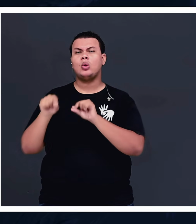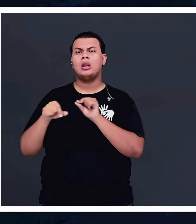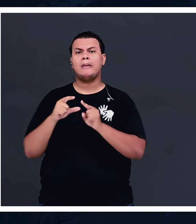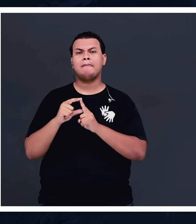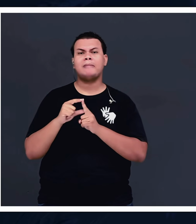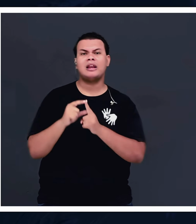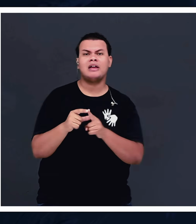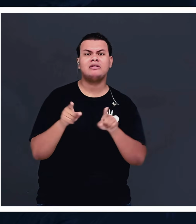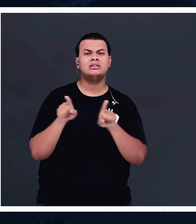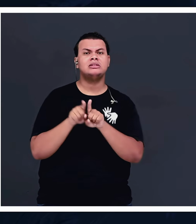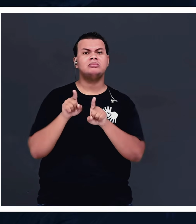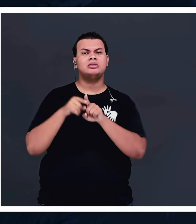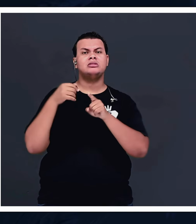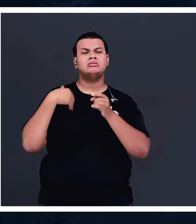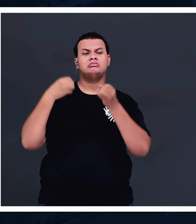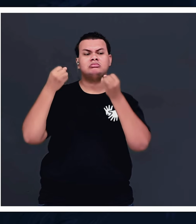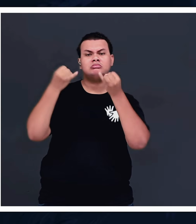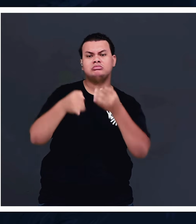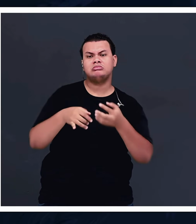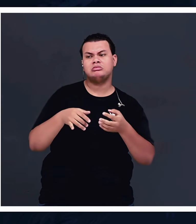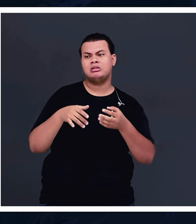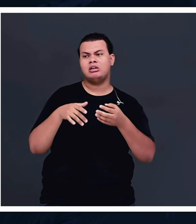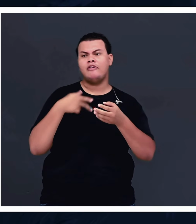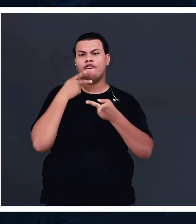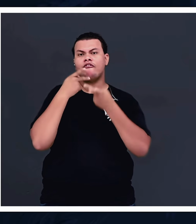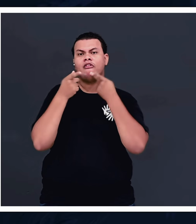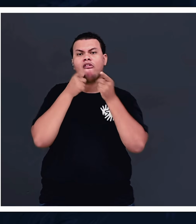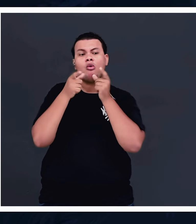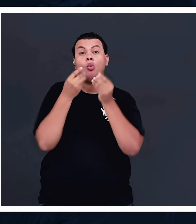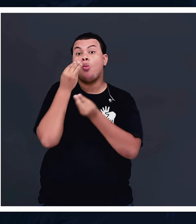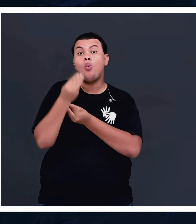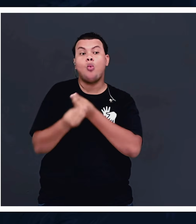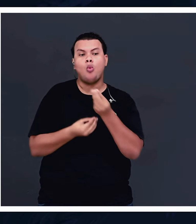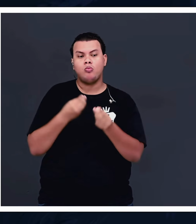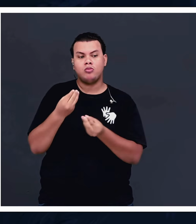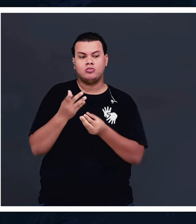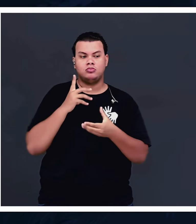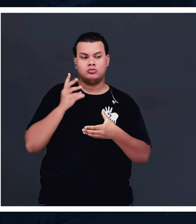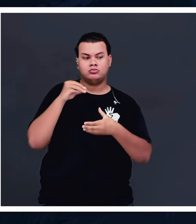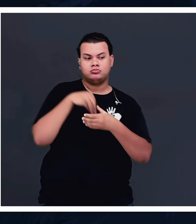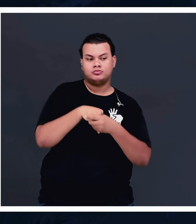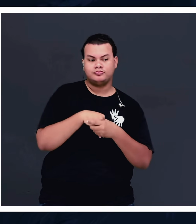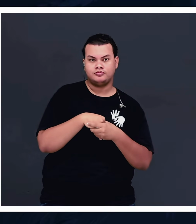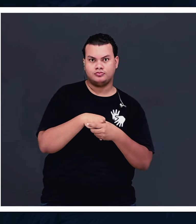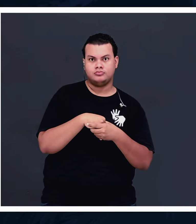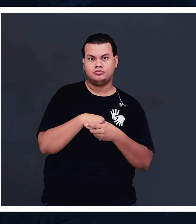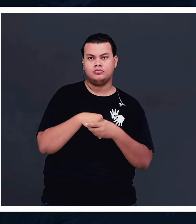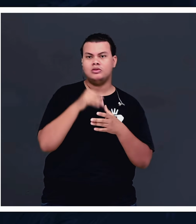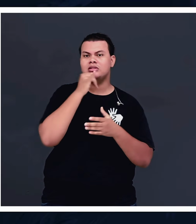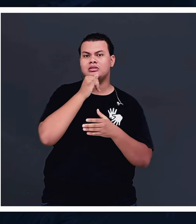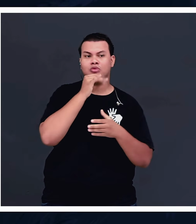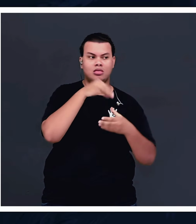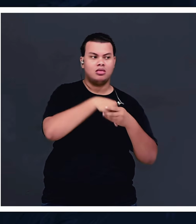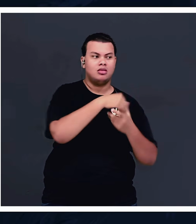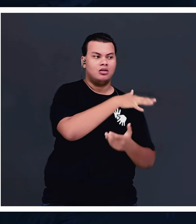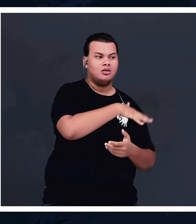da forma de falar, diante de uma situação familiar, por